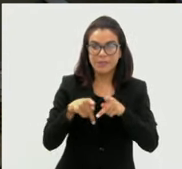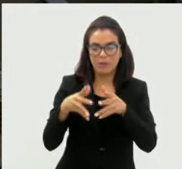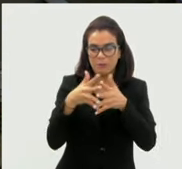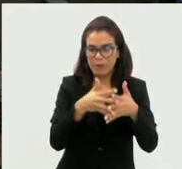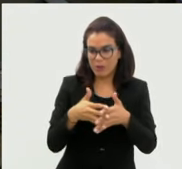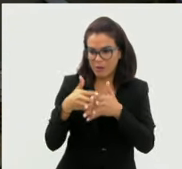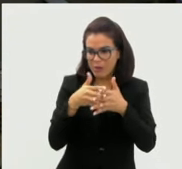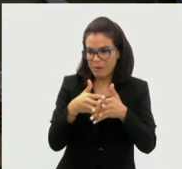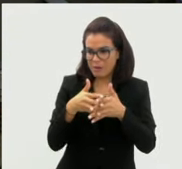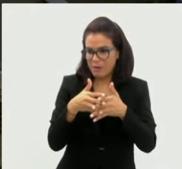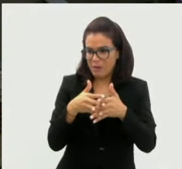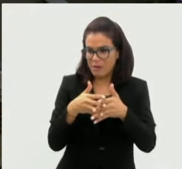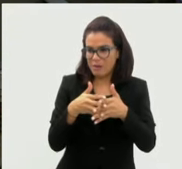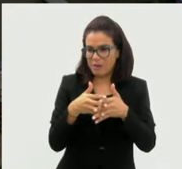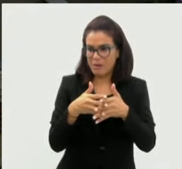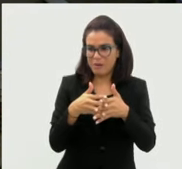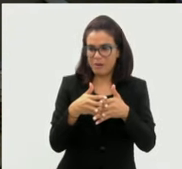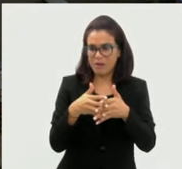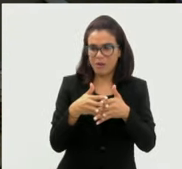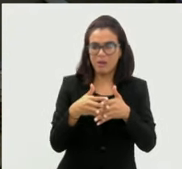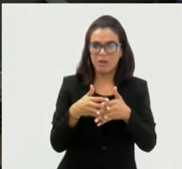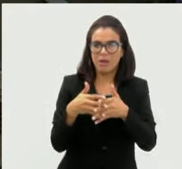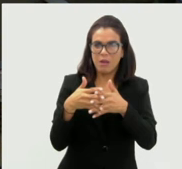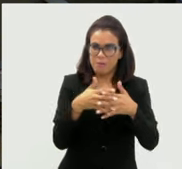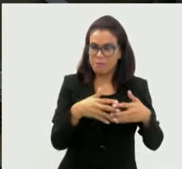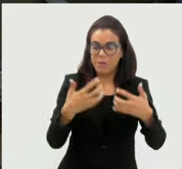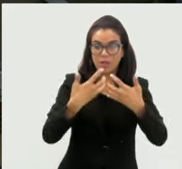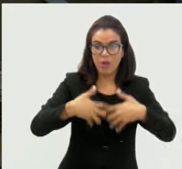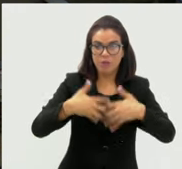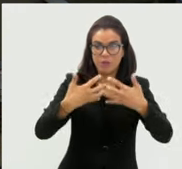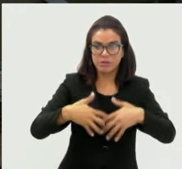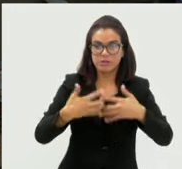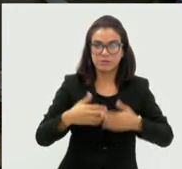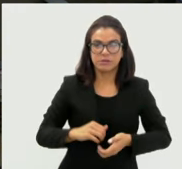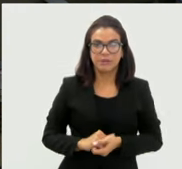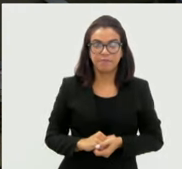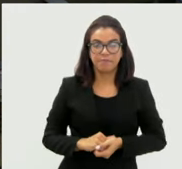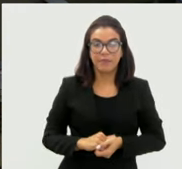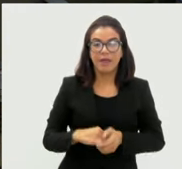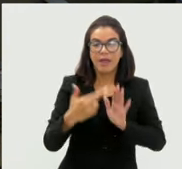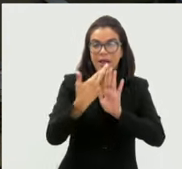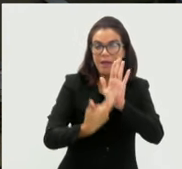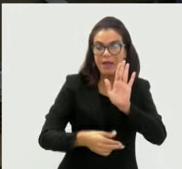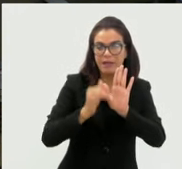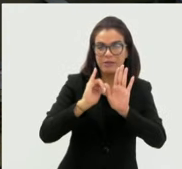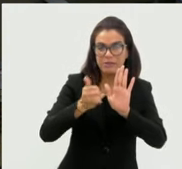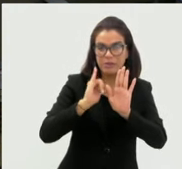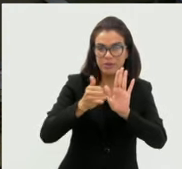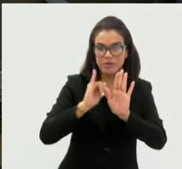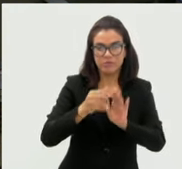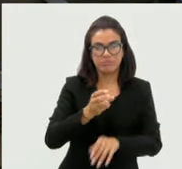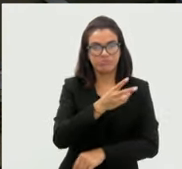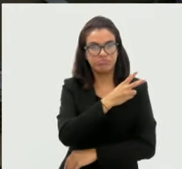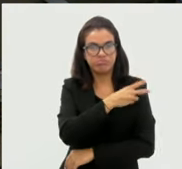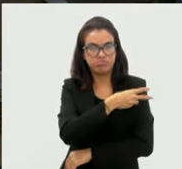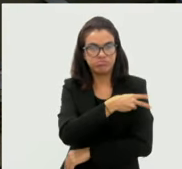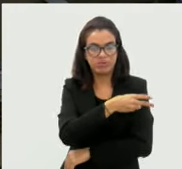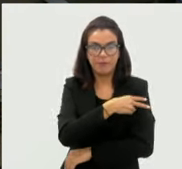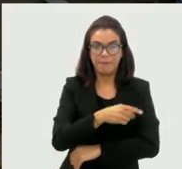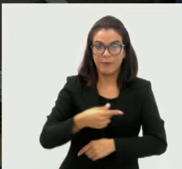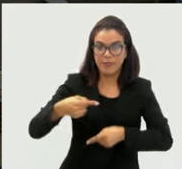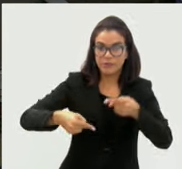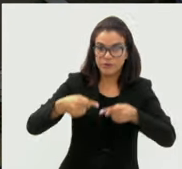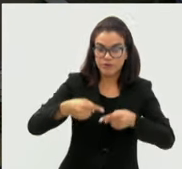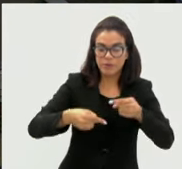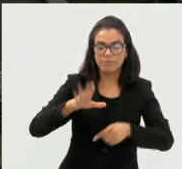de Indicações Legislativas favorável com emenda. Relator, deputado subtenente Bernardo. Em discussão.